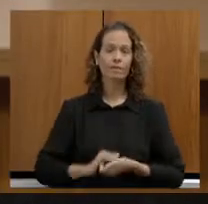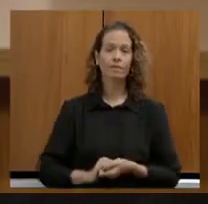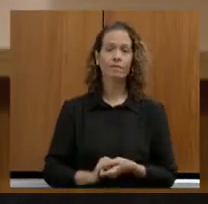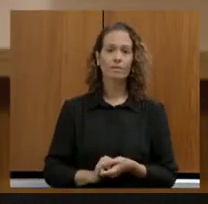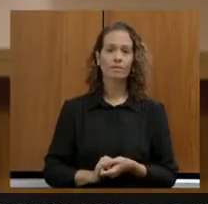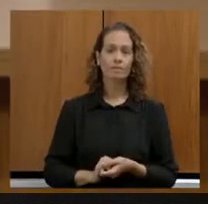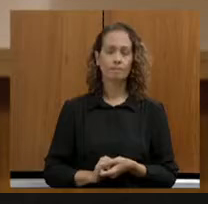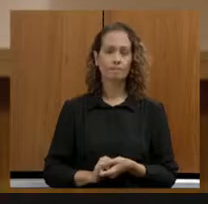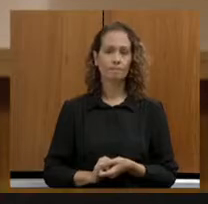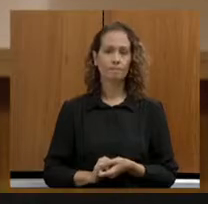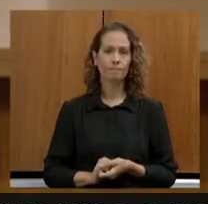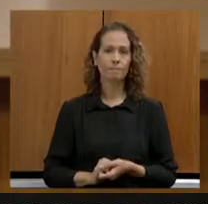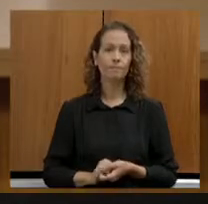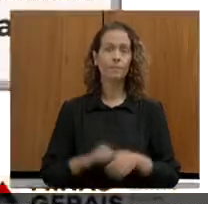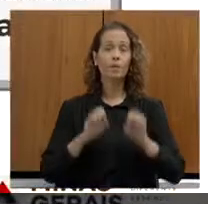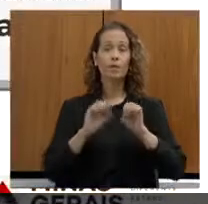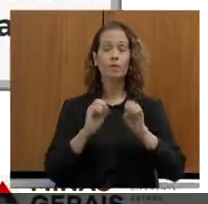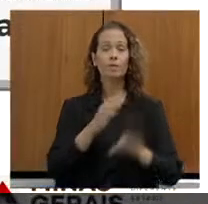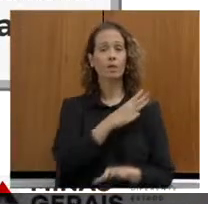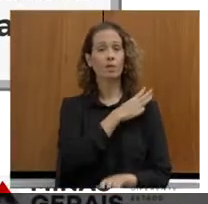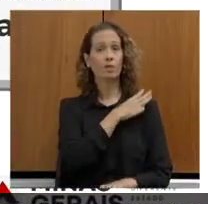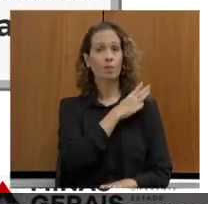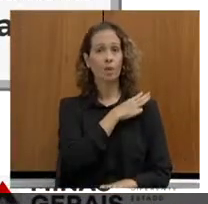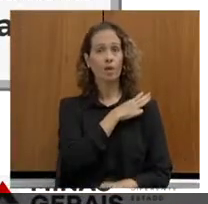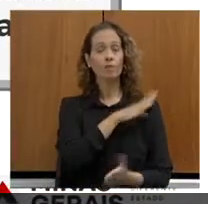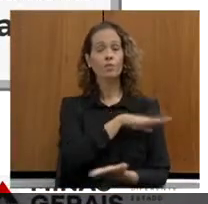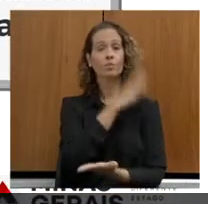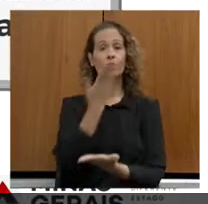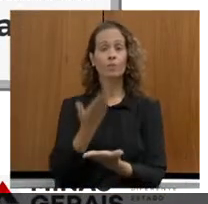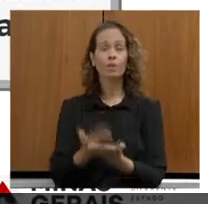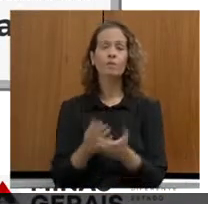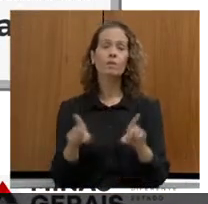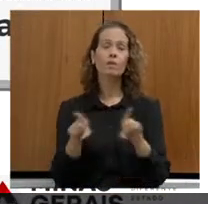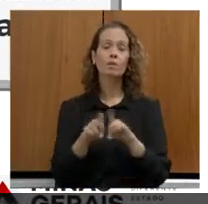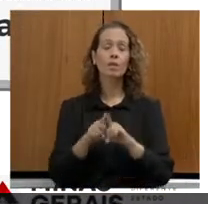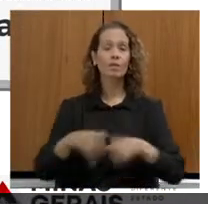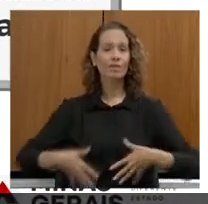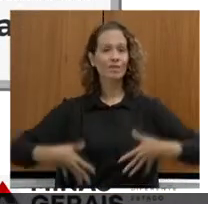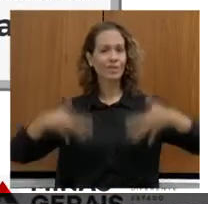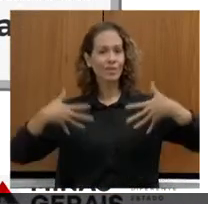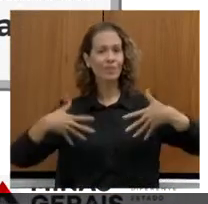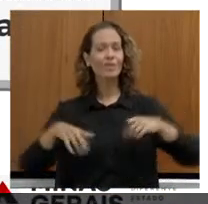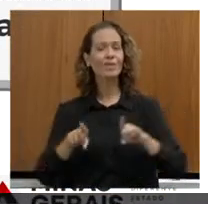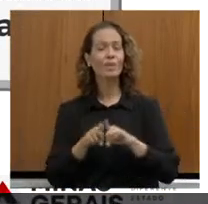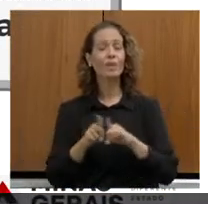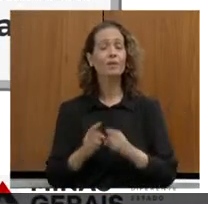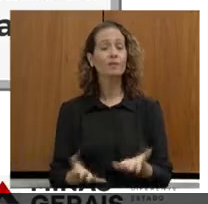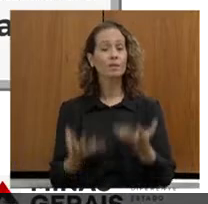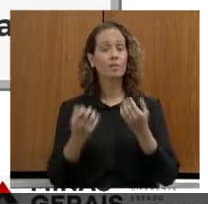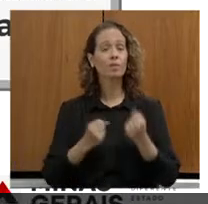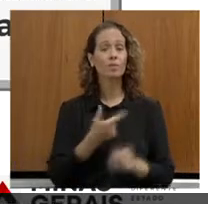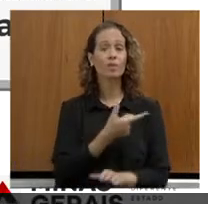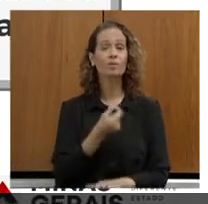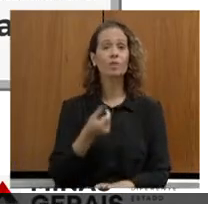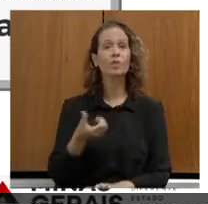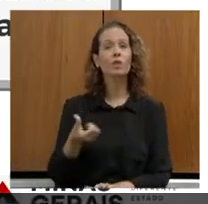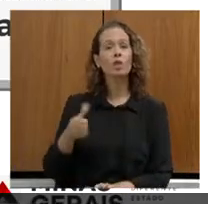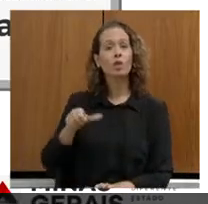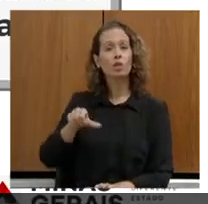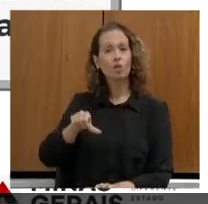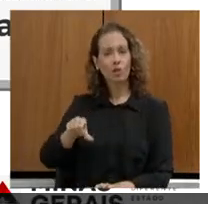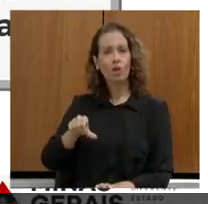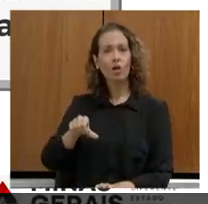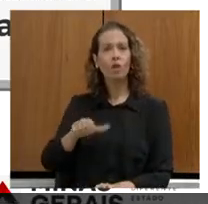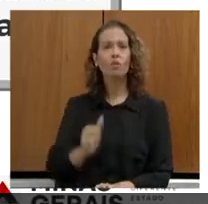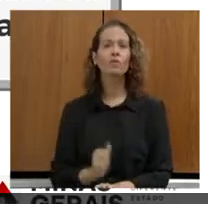e em relação à expansão do ensino médio de tempo integral é algo que a gente se orgulha muito né recebemos em 2009 a